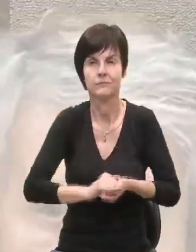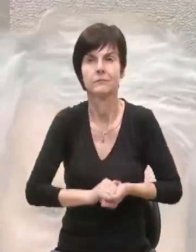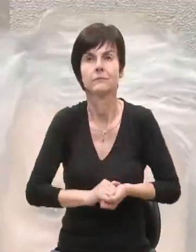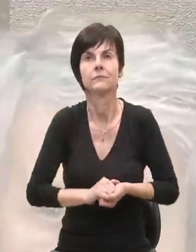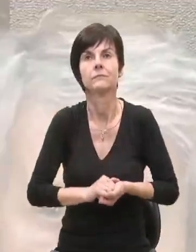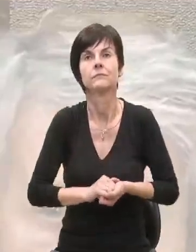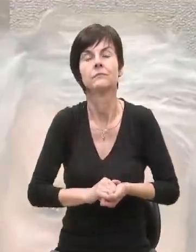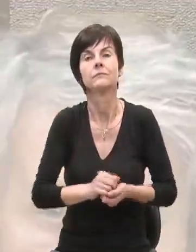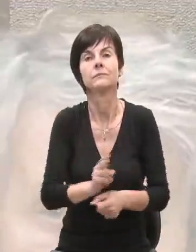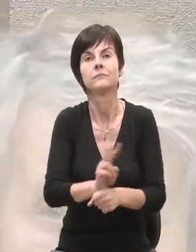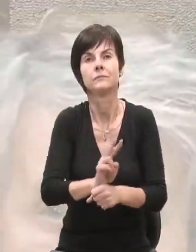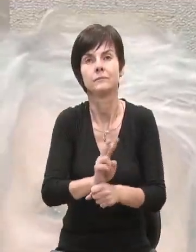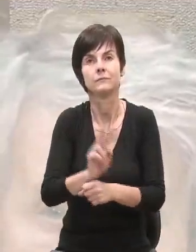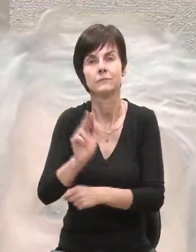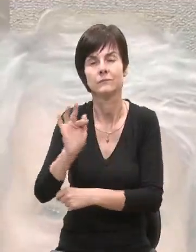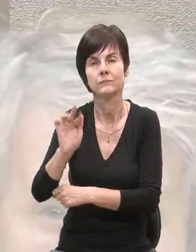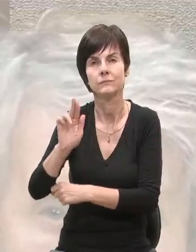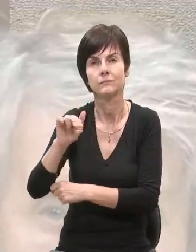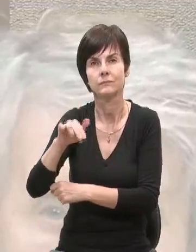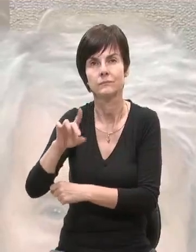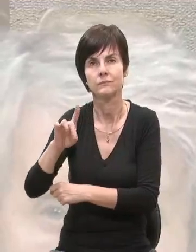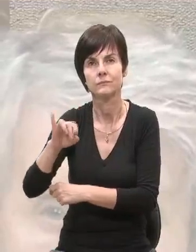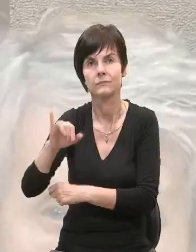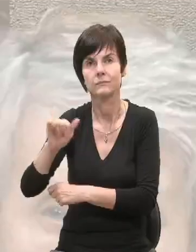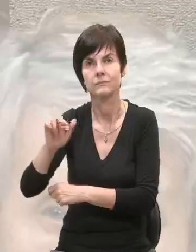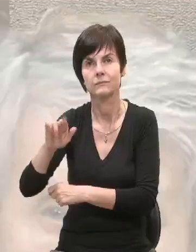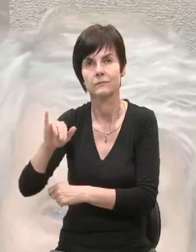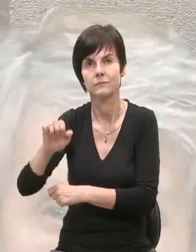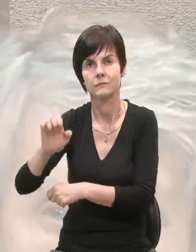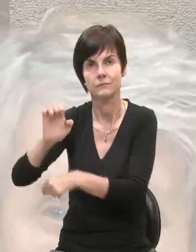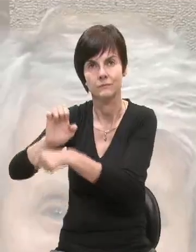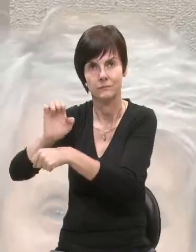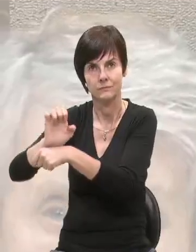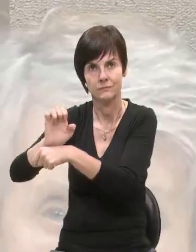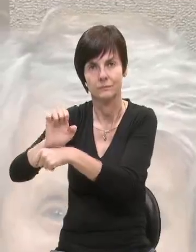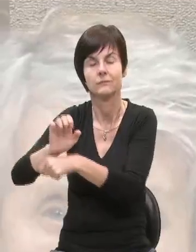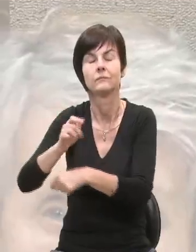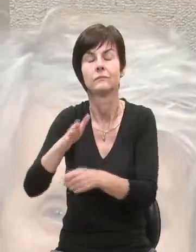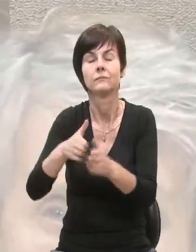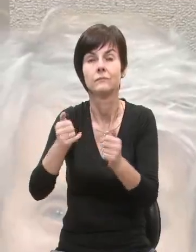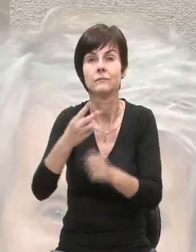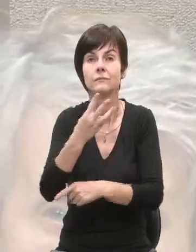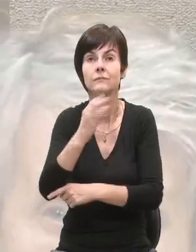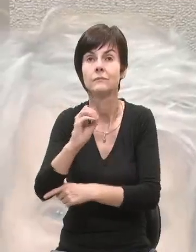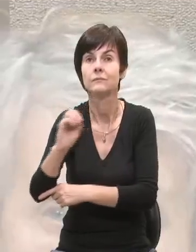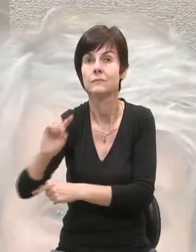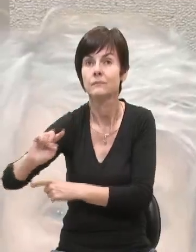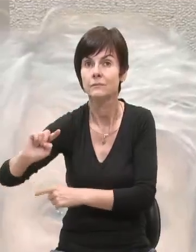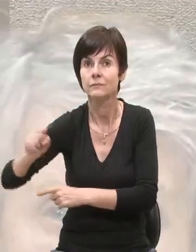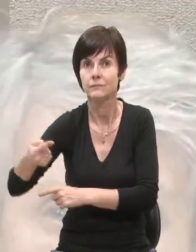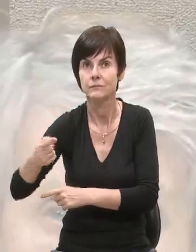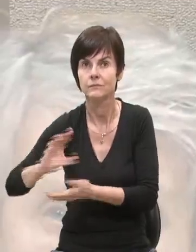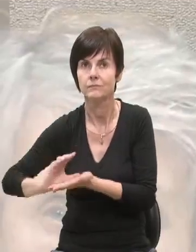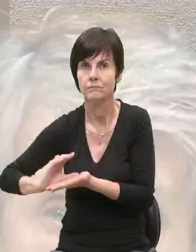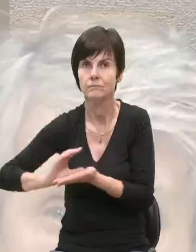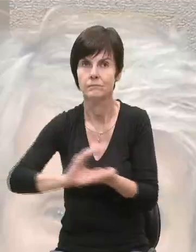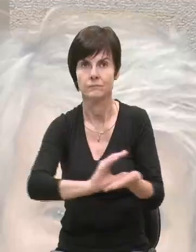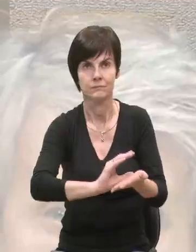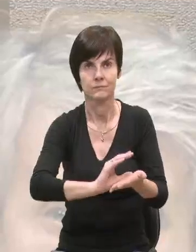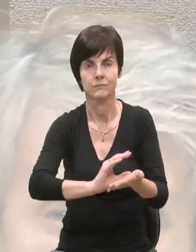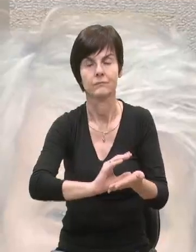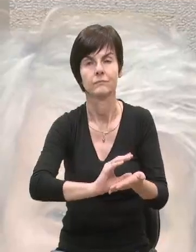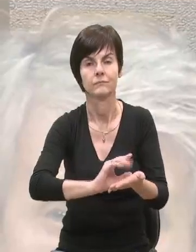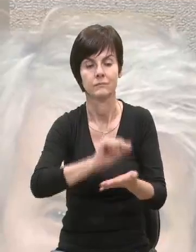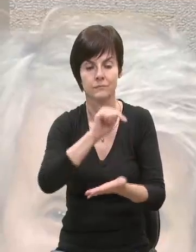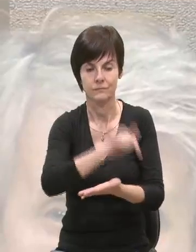Regulação Fundiária do Estado, a gente pediu, então, R$300 mil para o implemento desse